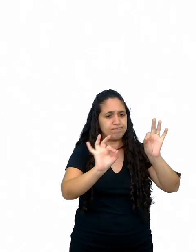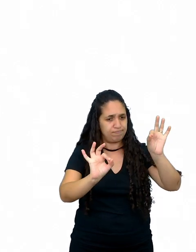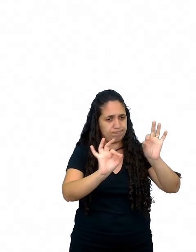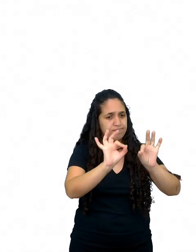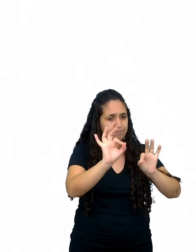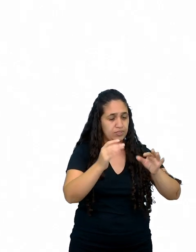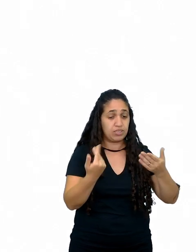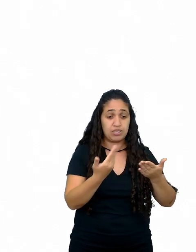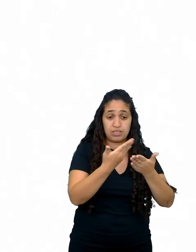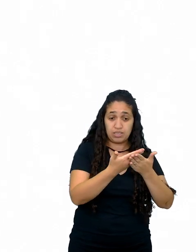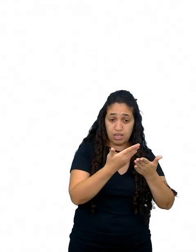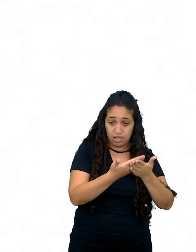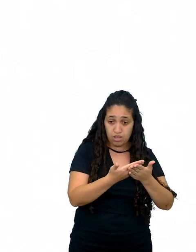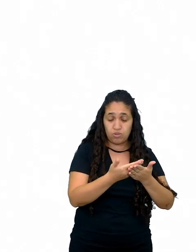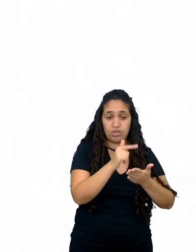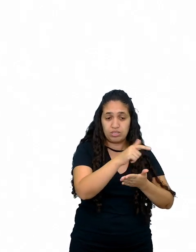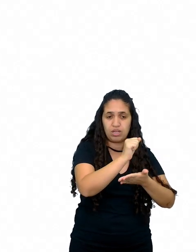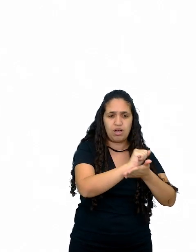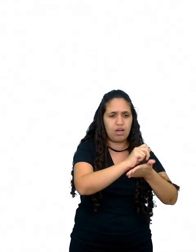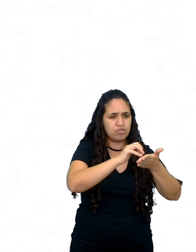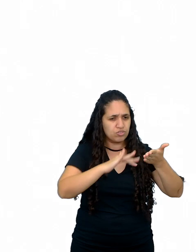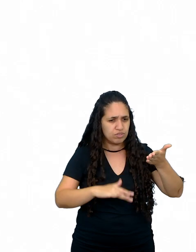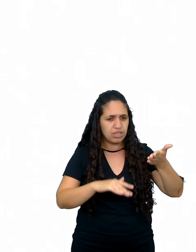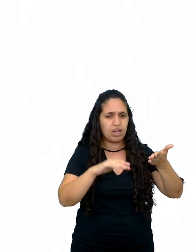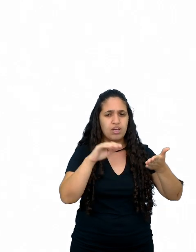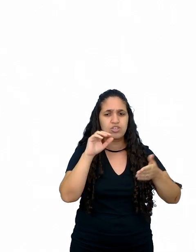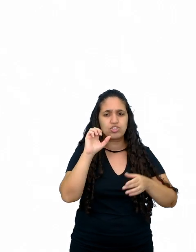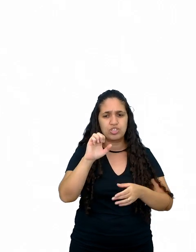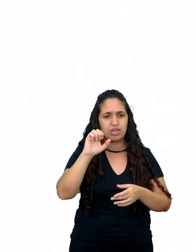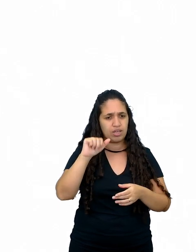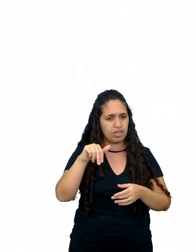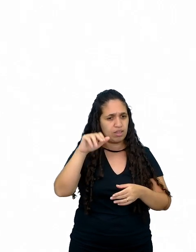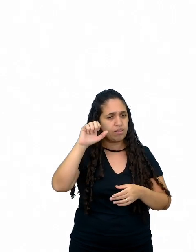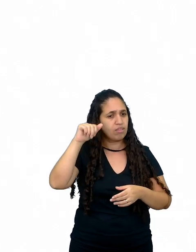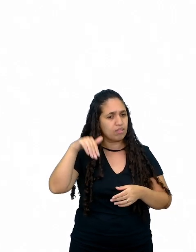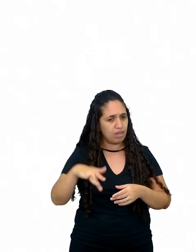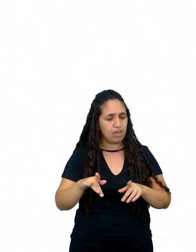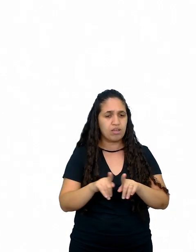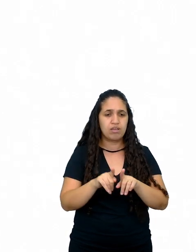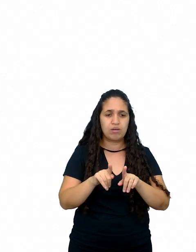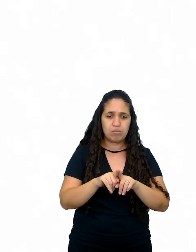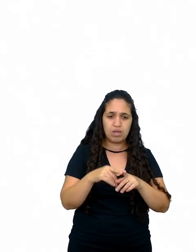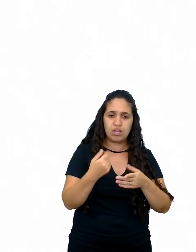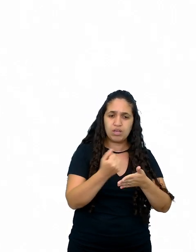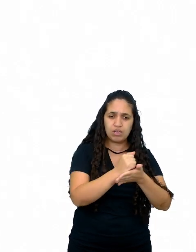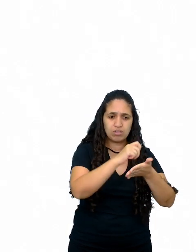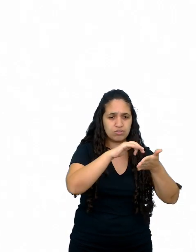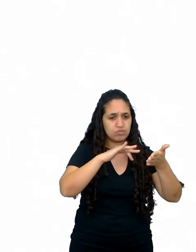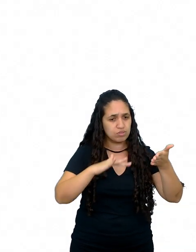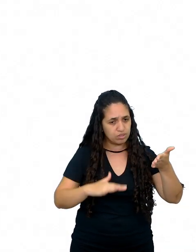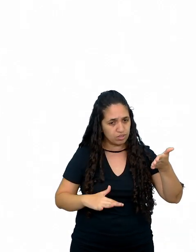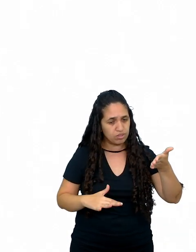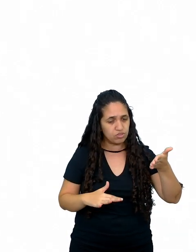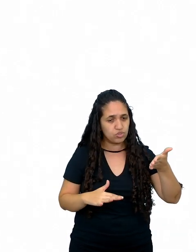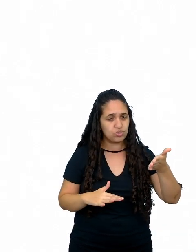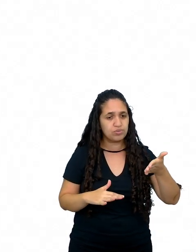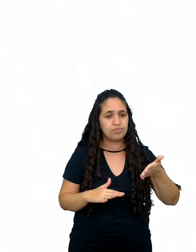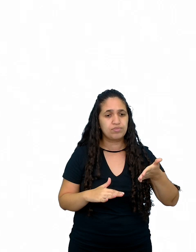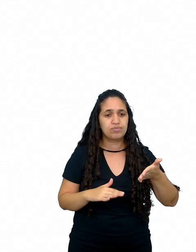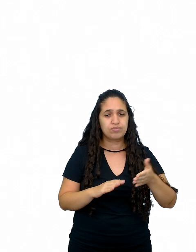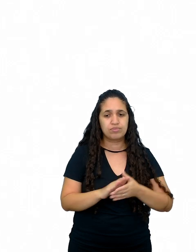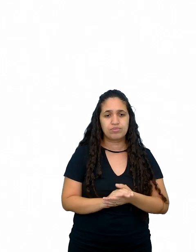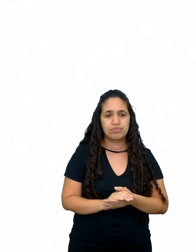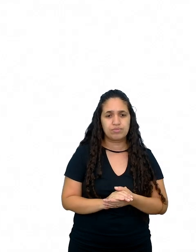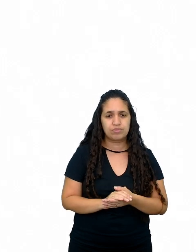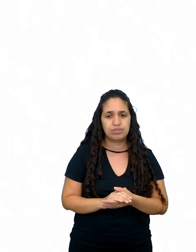Essa aula ela tem atividade do Enem e tem atividade do